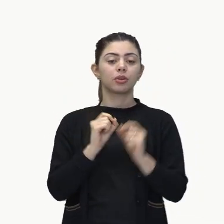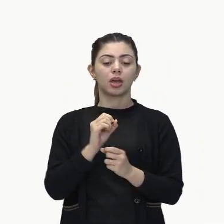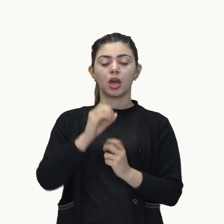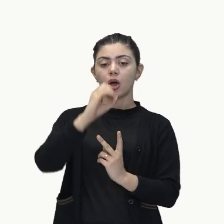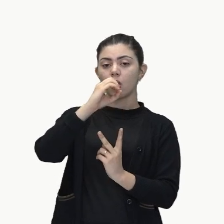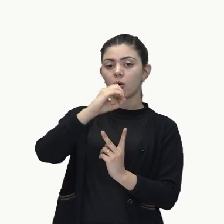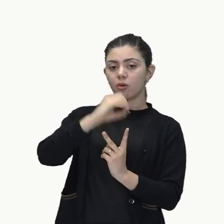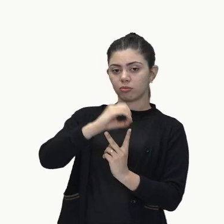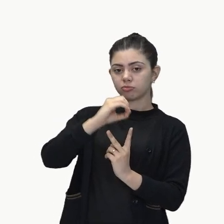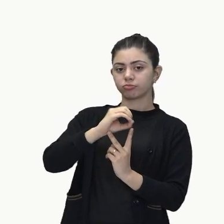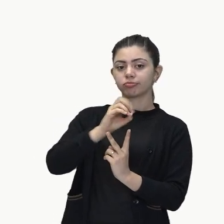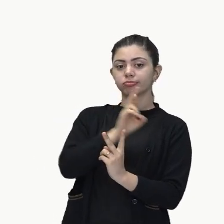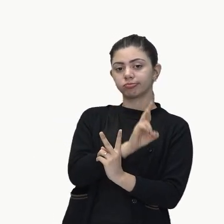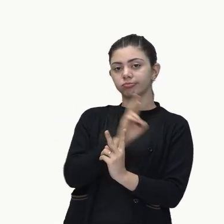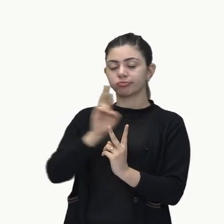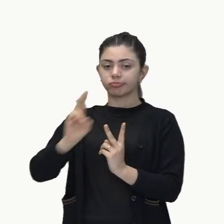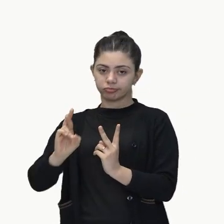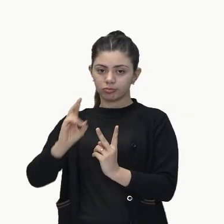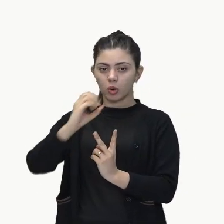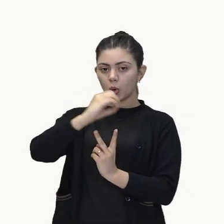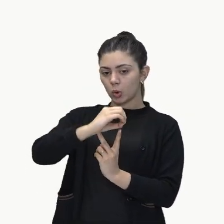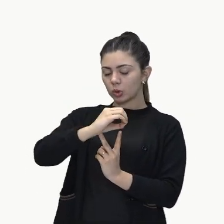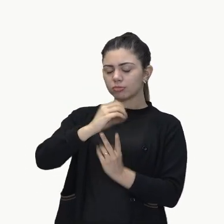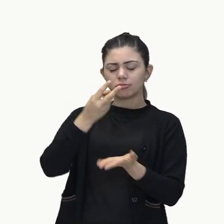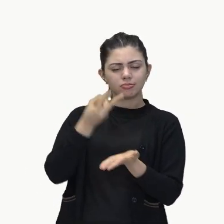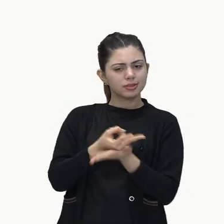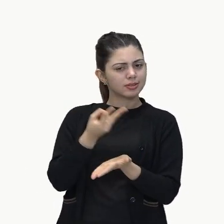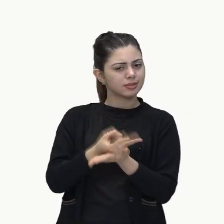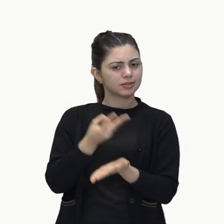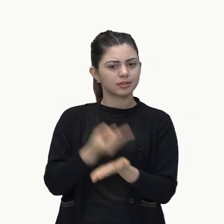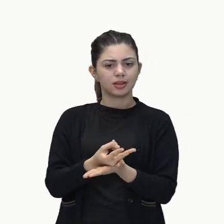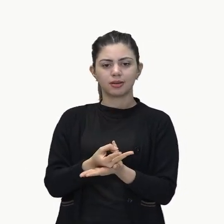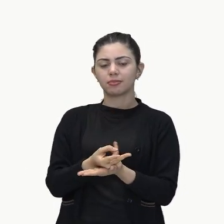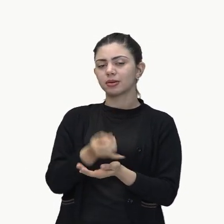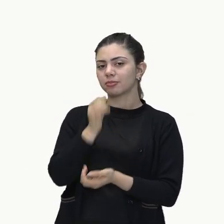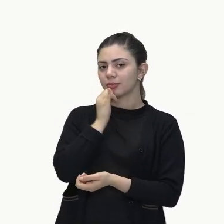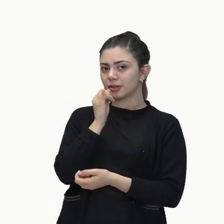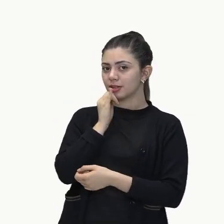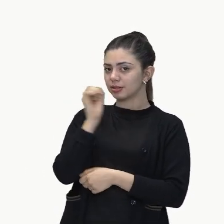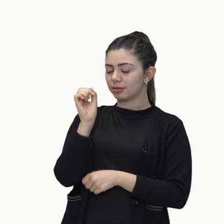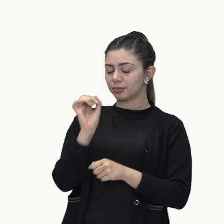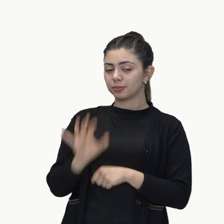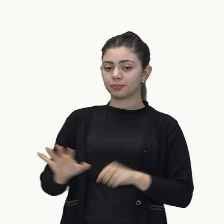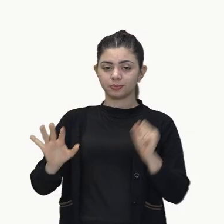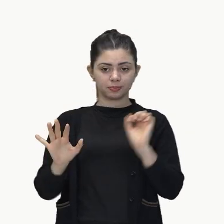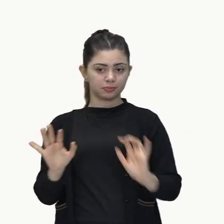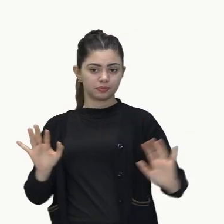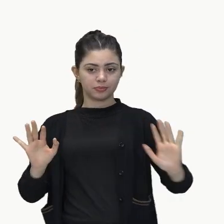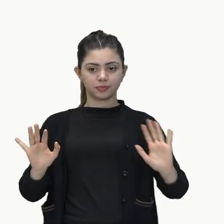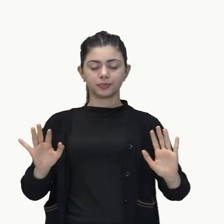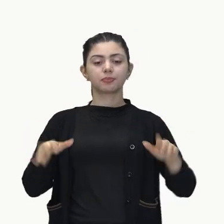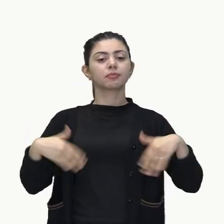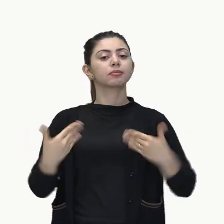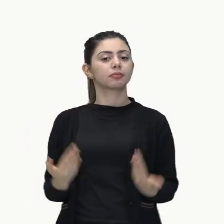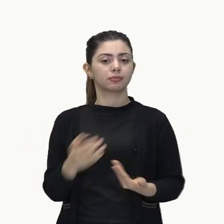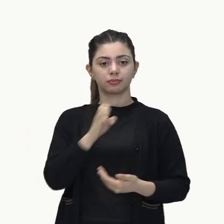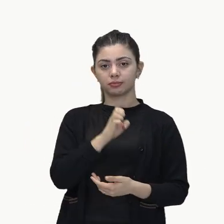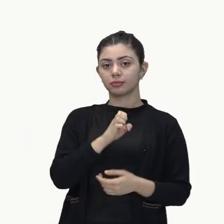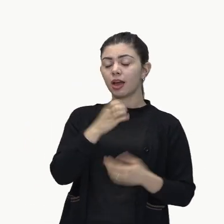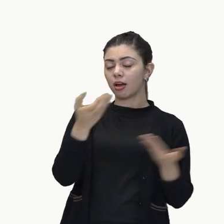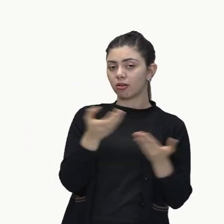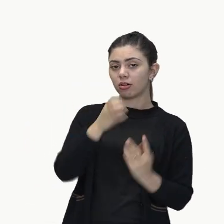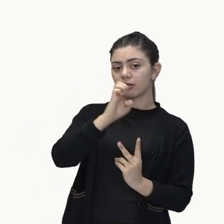entre radicais orgânicos, como nós temos aqui nesses exemplos. Ou seja, os éteres